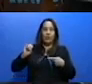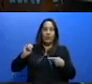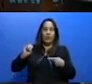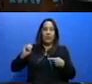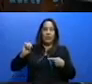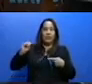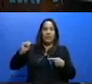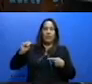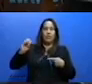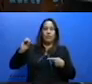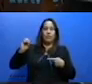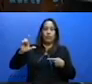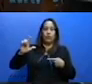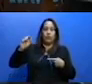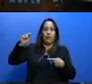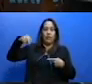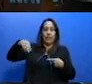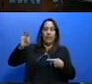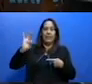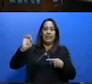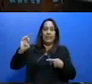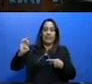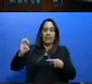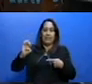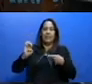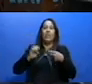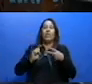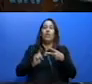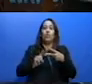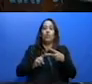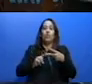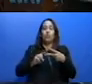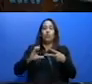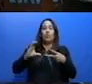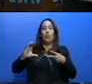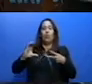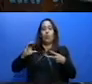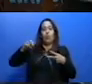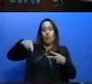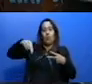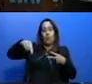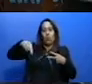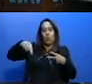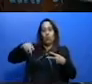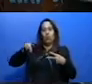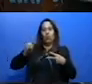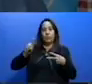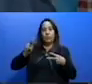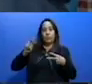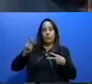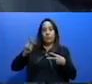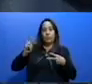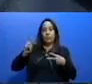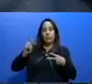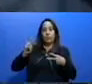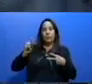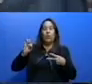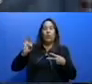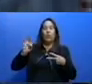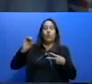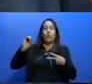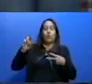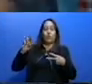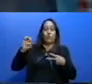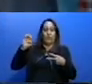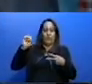e nós aprendemos aqueles que são condutores térmicos. Nós vamos observar agora, ó, nessa atividade, duas